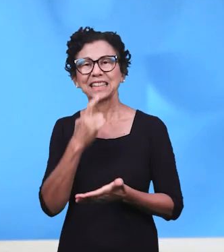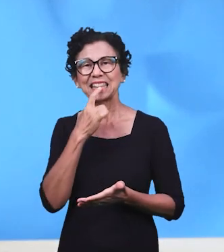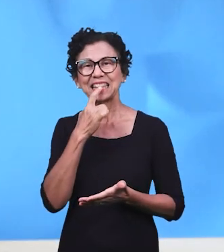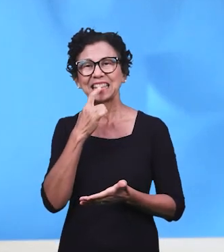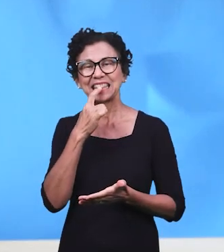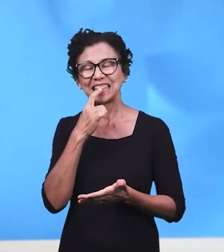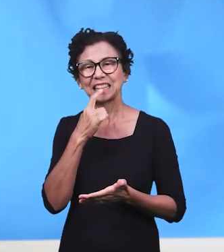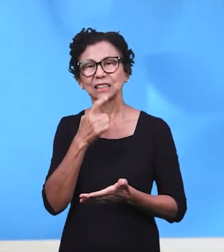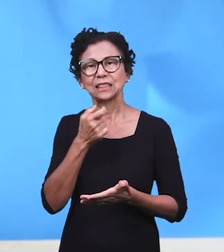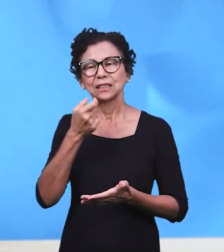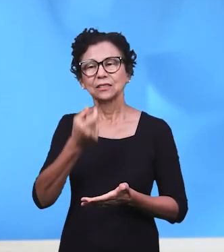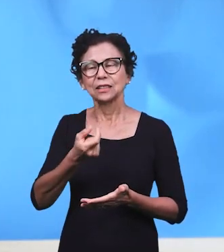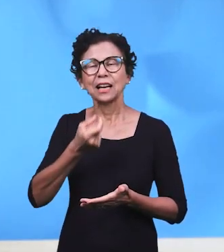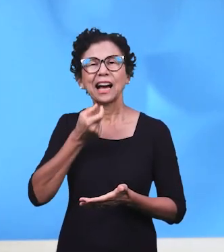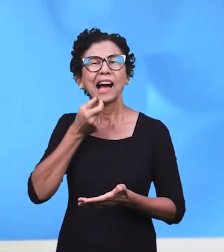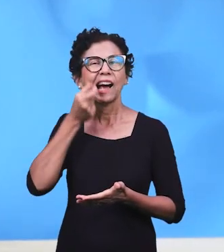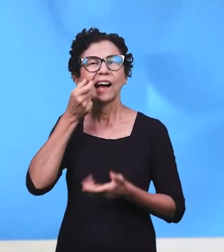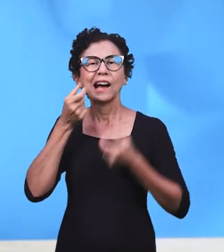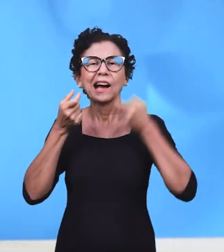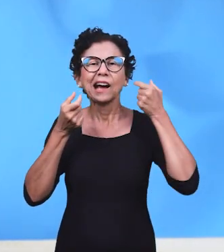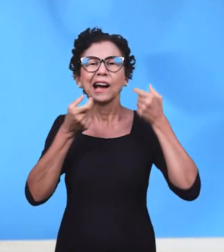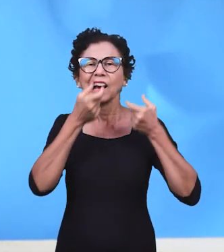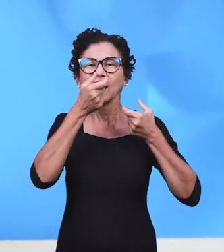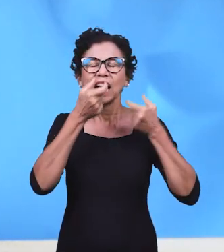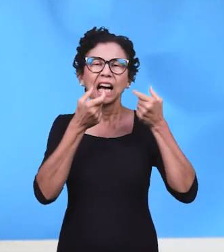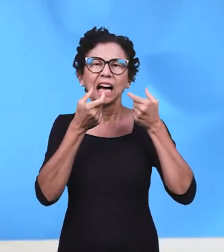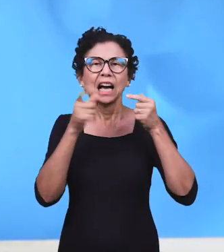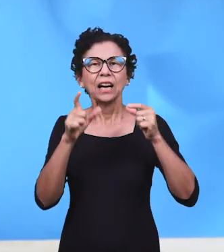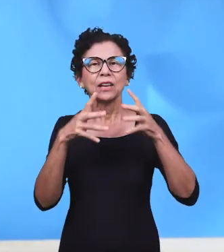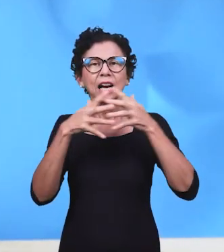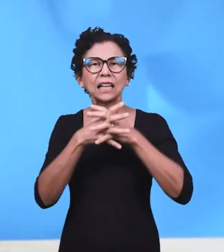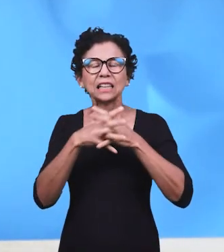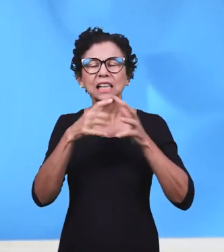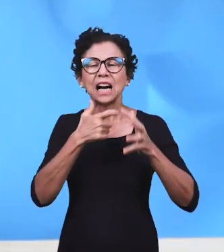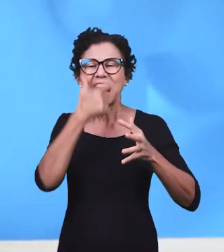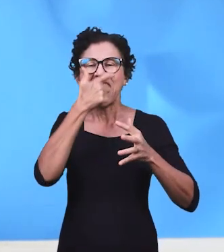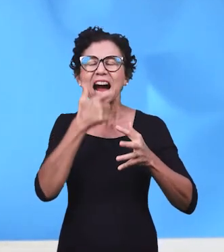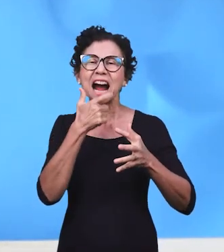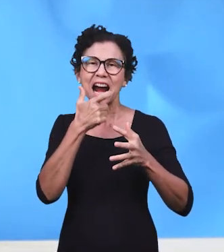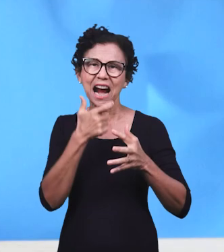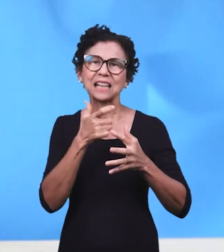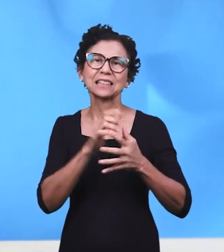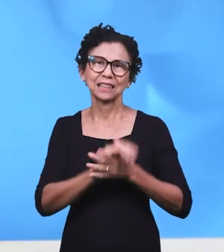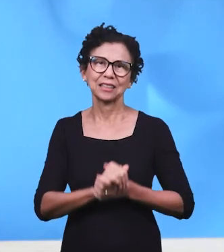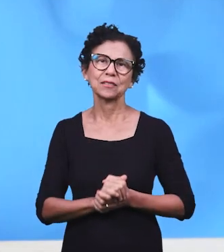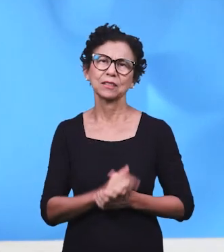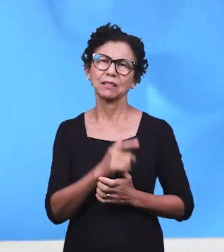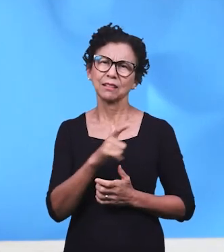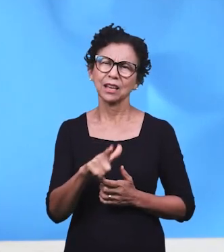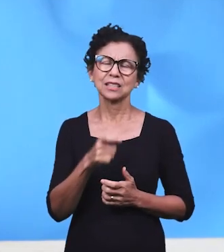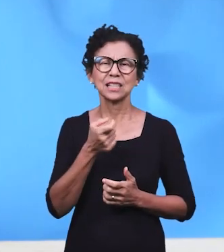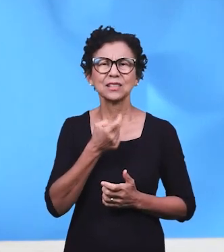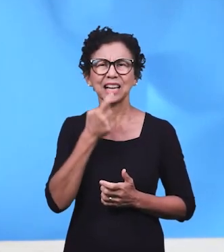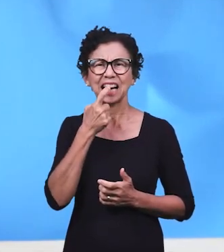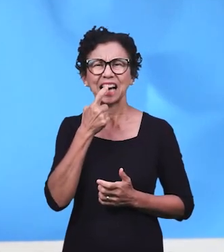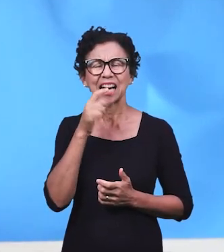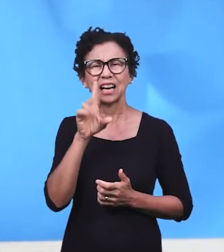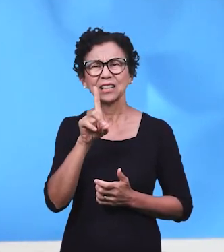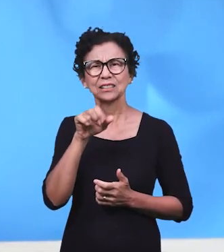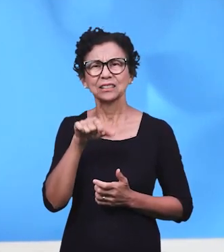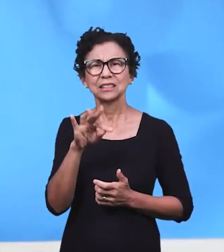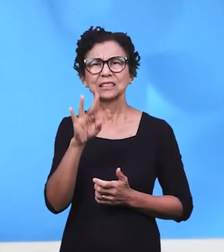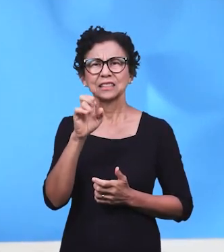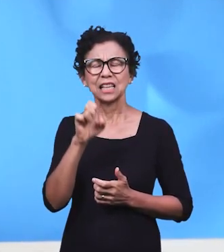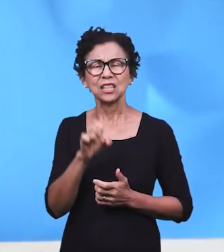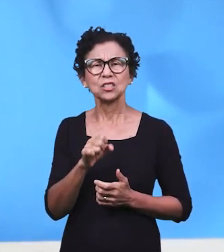essa correlação de tirar a prótese e de escovar. Então, sempre na insistência, na conversa e fazendo esse acordo. Eu